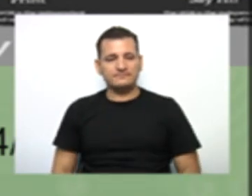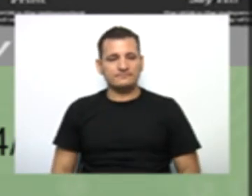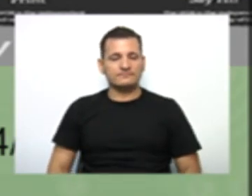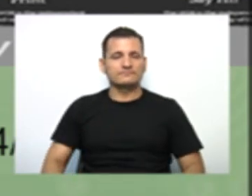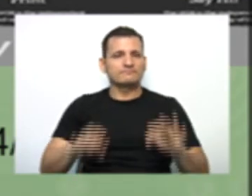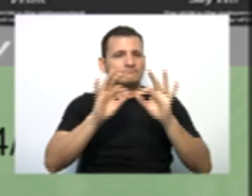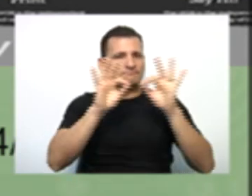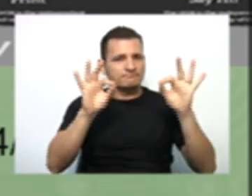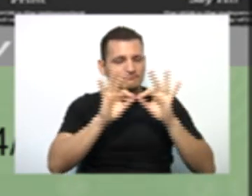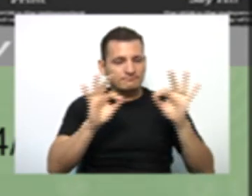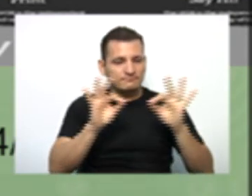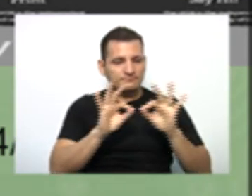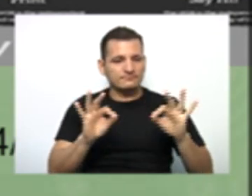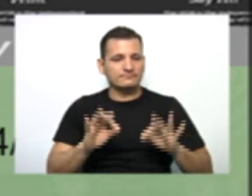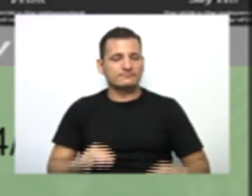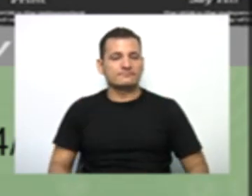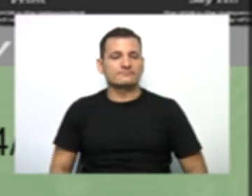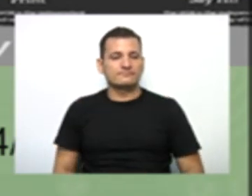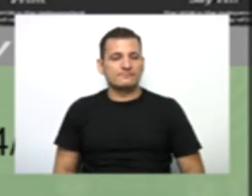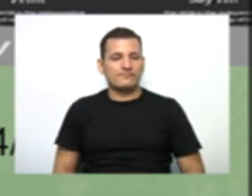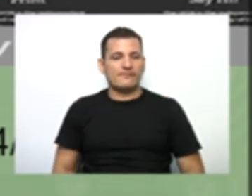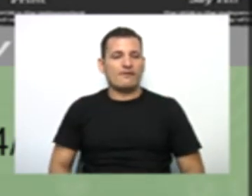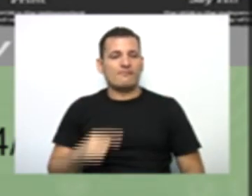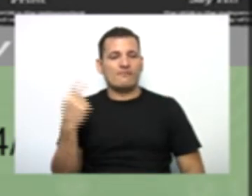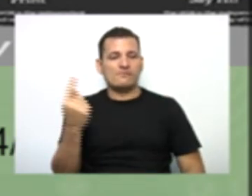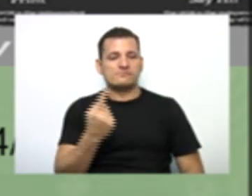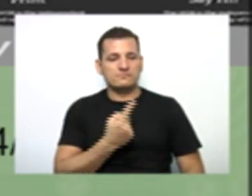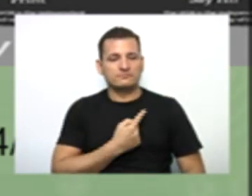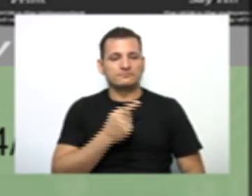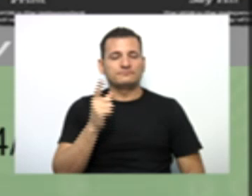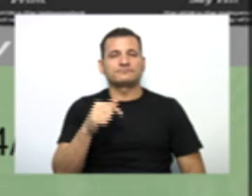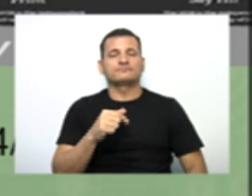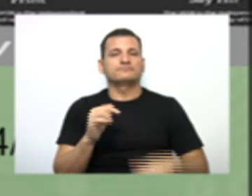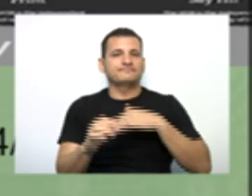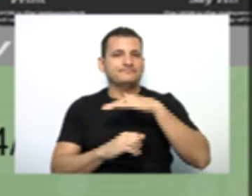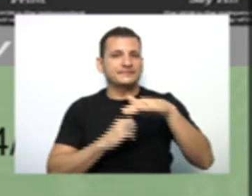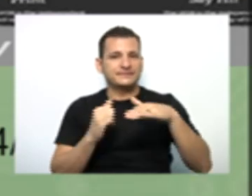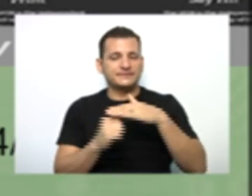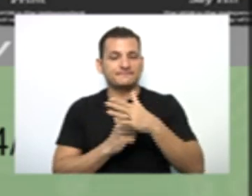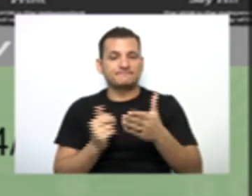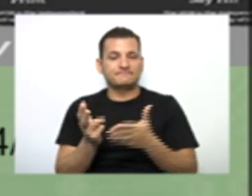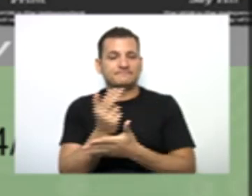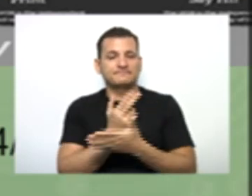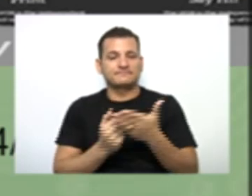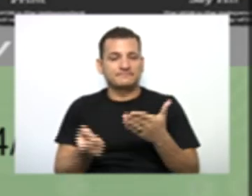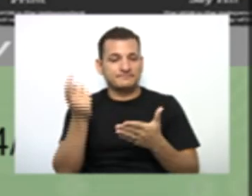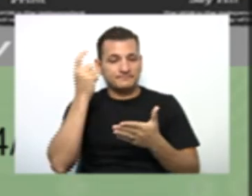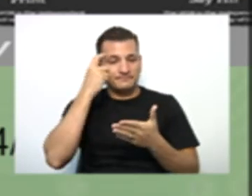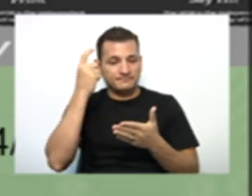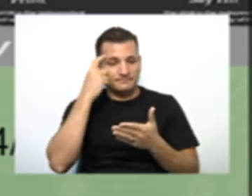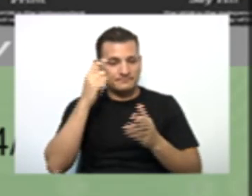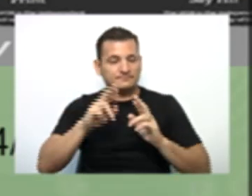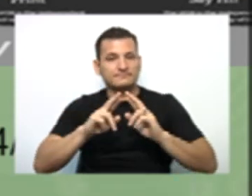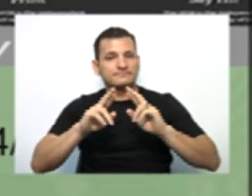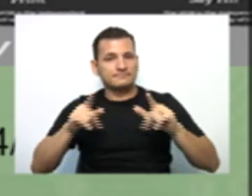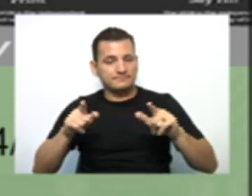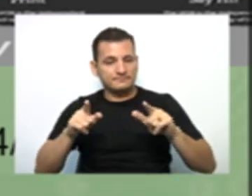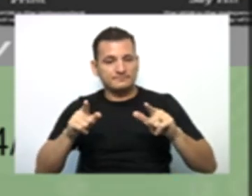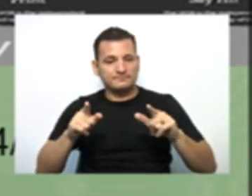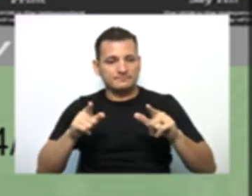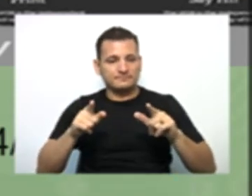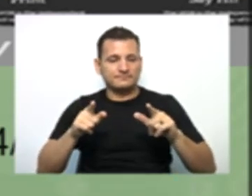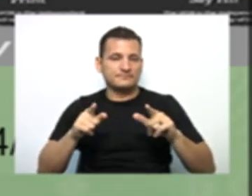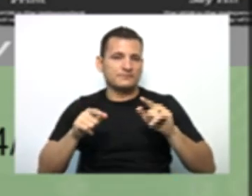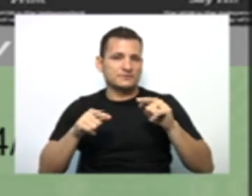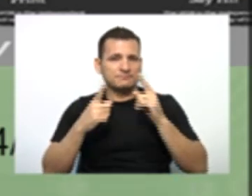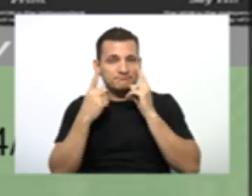frase inicial, né? Nós somos uma empresa de design, uma agência de design que pensa diferente. Aí você